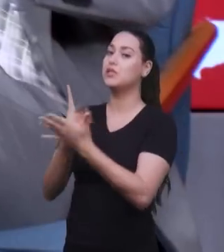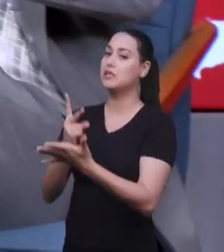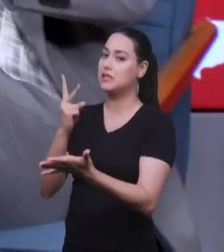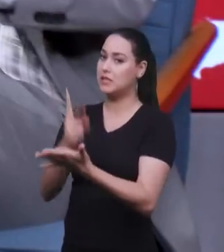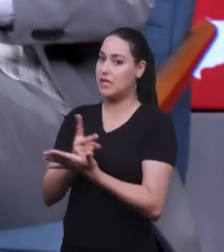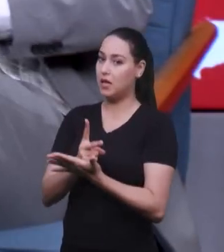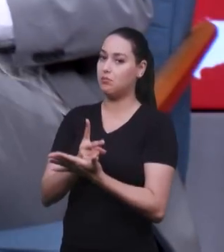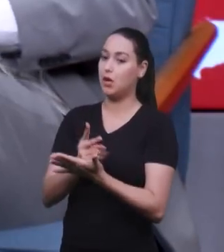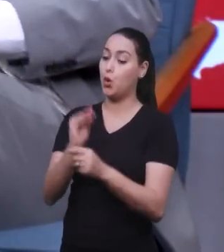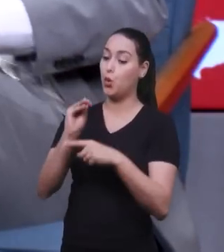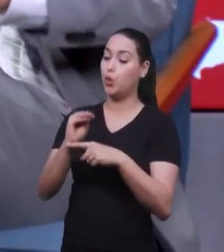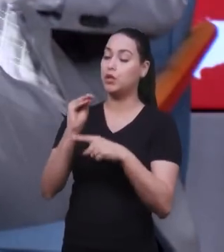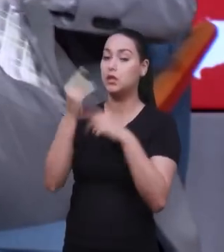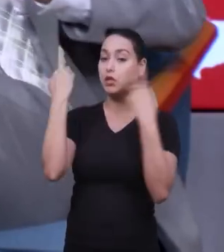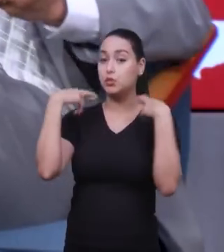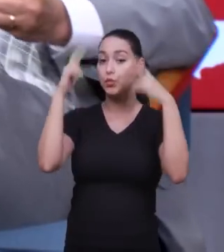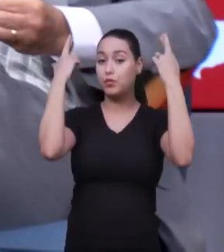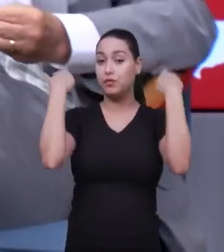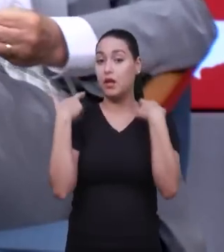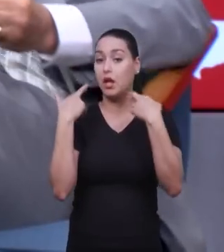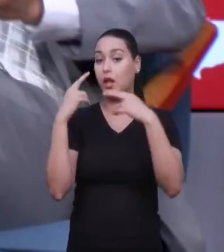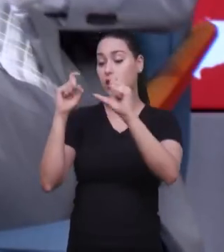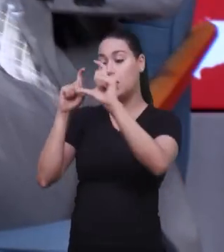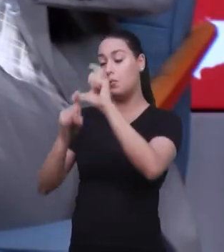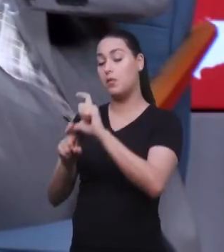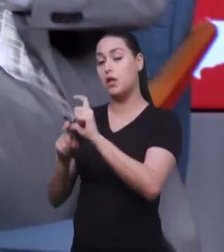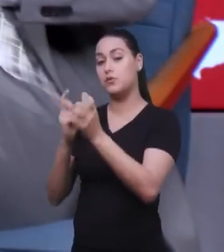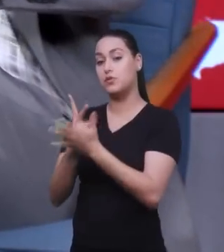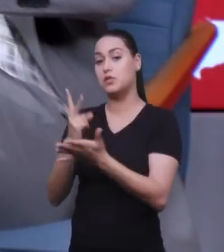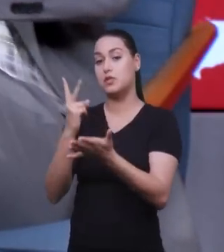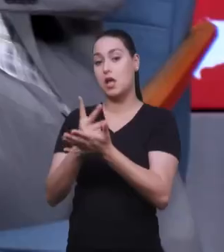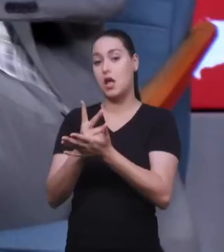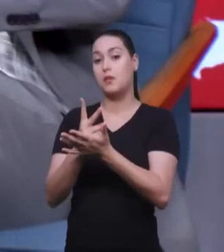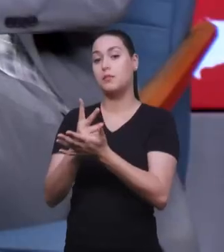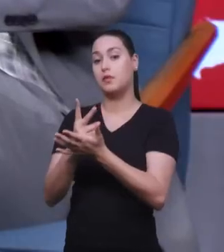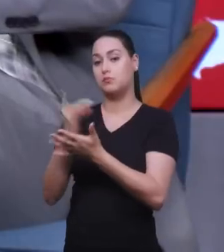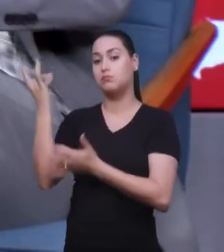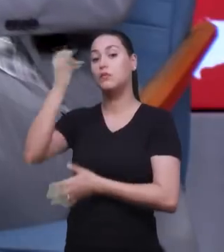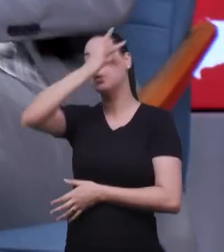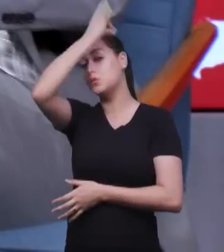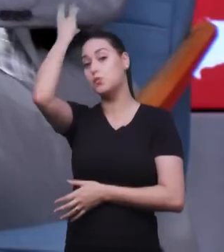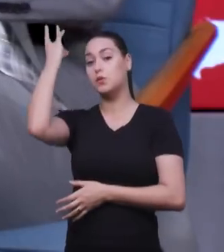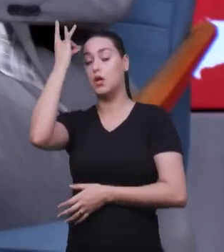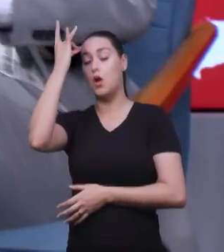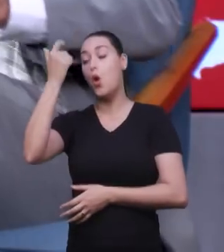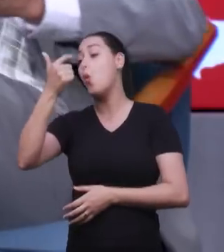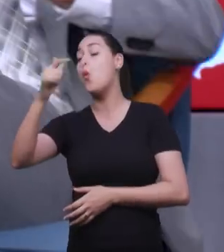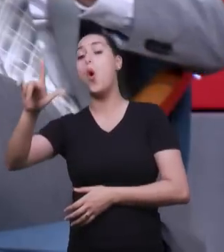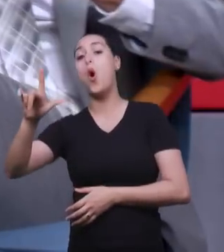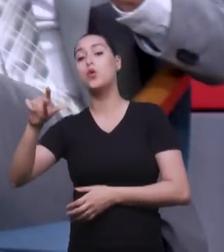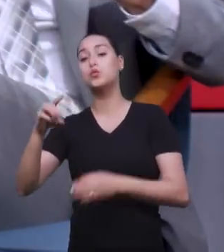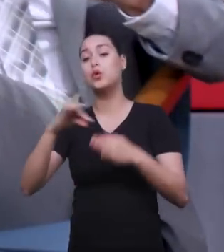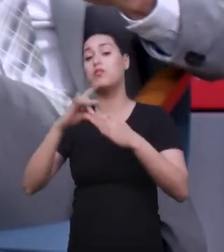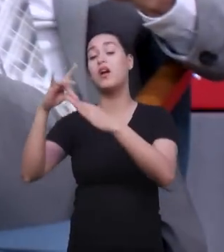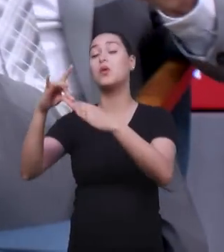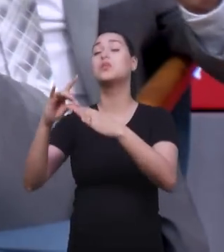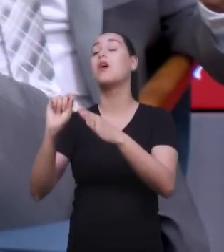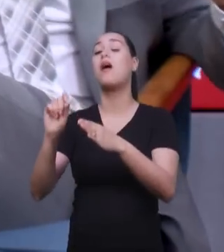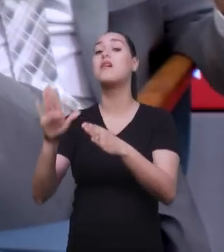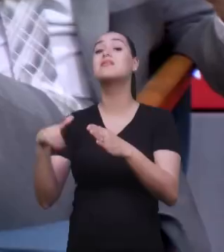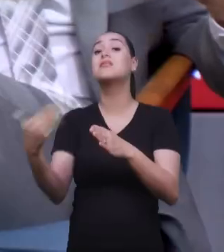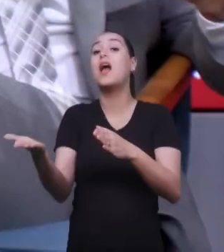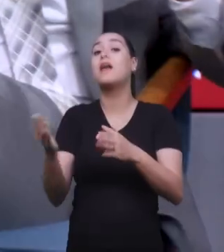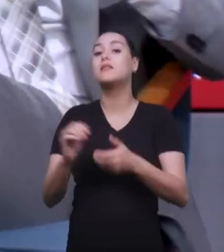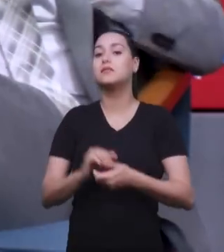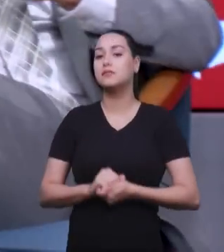O ministério, o apacentar, é uma dependência contínua de quem? De outro te conduzirá. Quem é esse